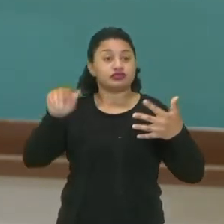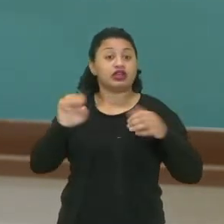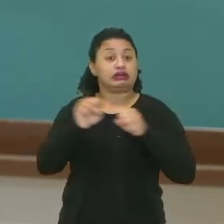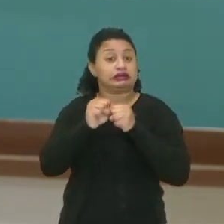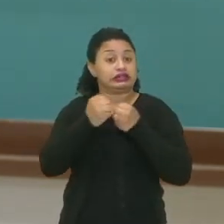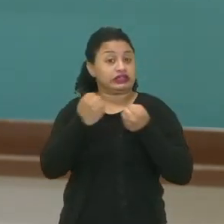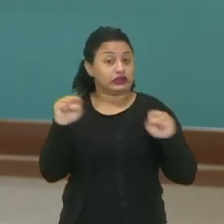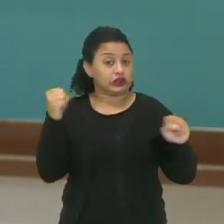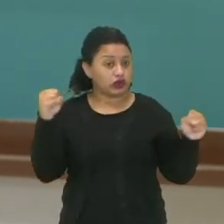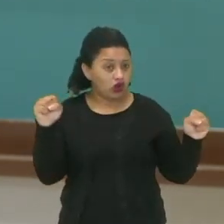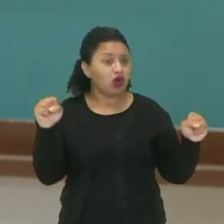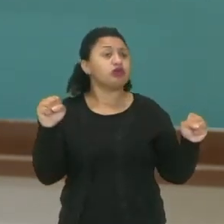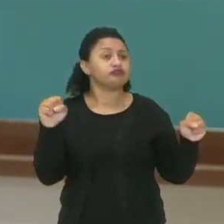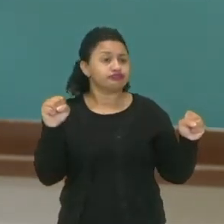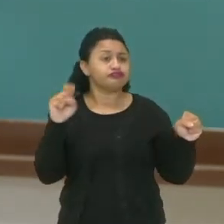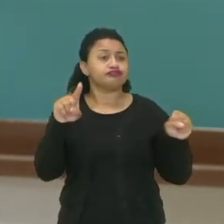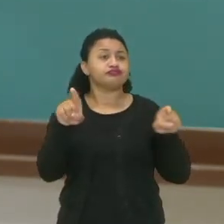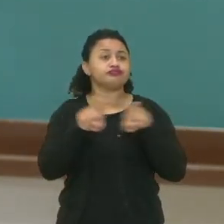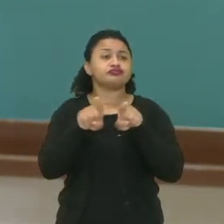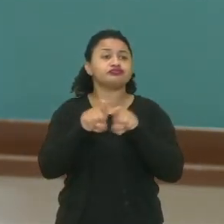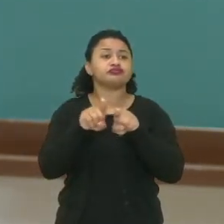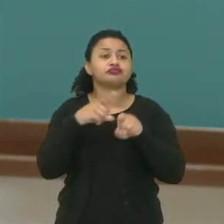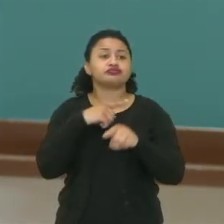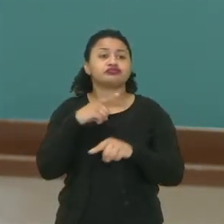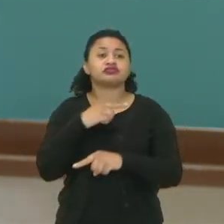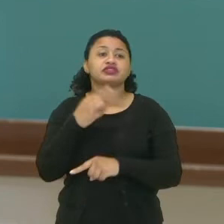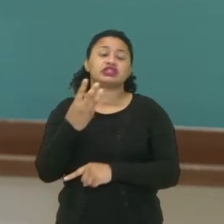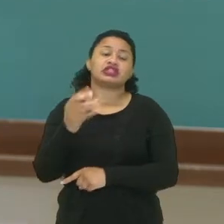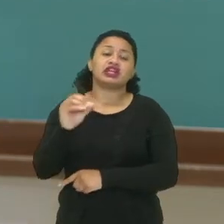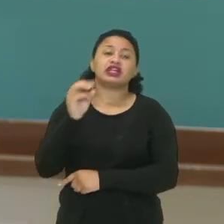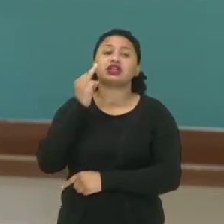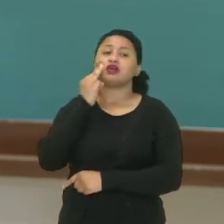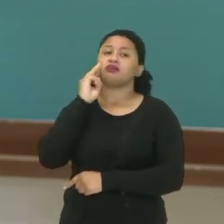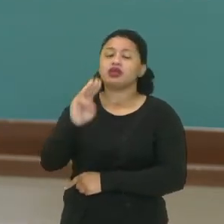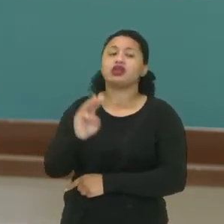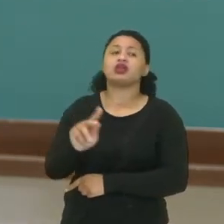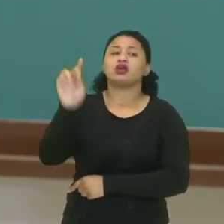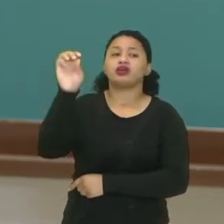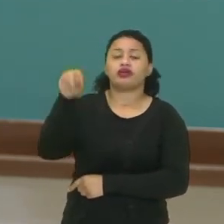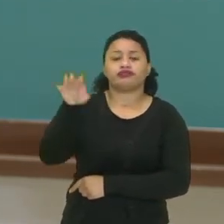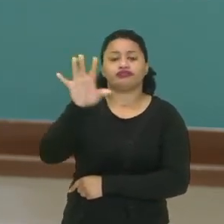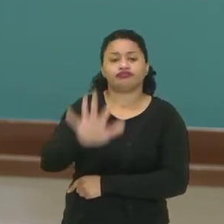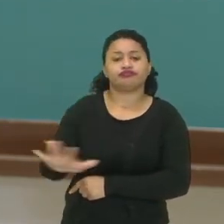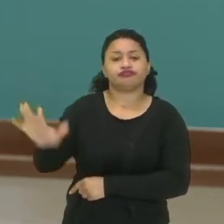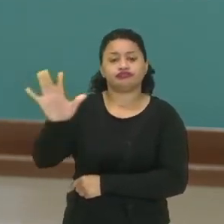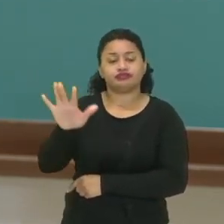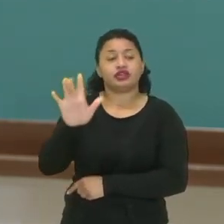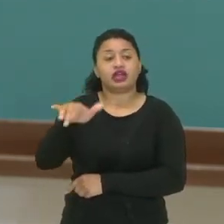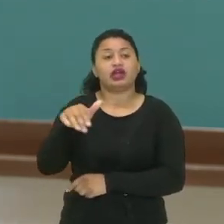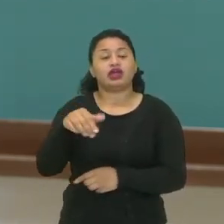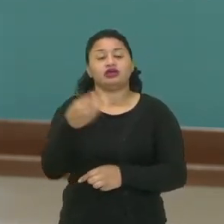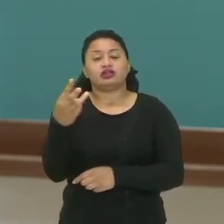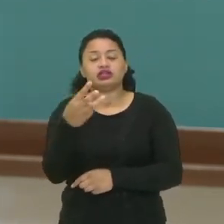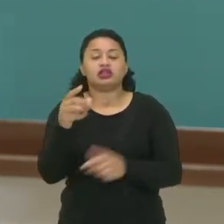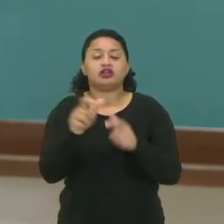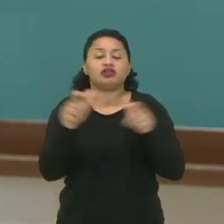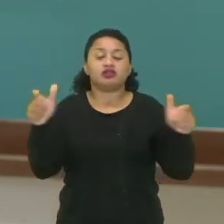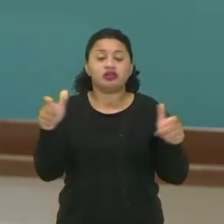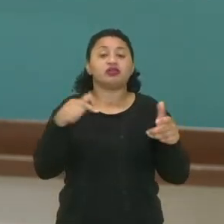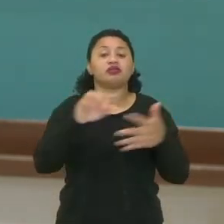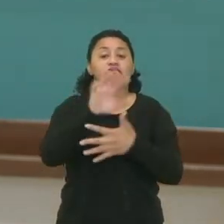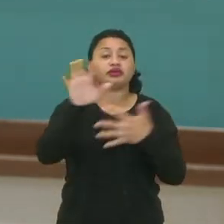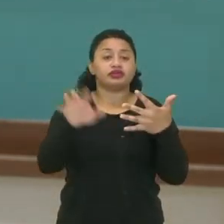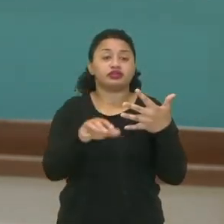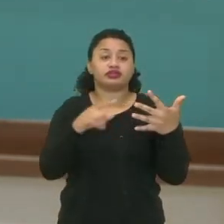gigante, E, inclusive, ele tem cerca de 30 milhões de quilômetros quadrados, É o 3º maior continente que existe. Então, vamos fazer